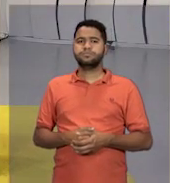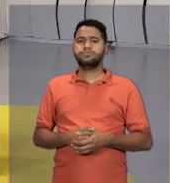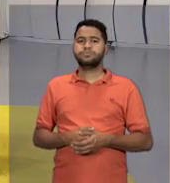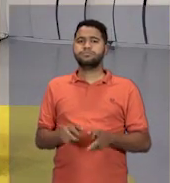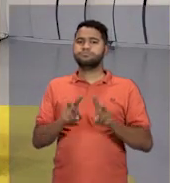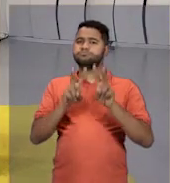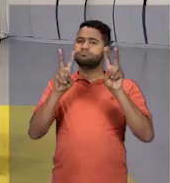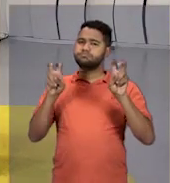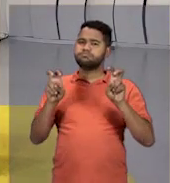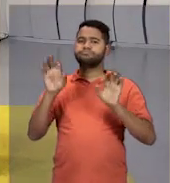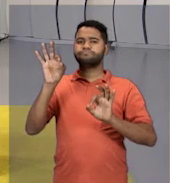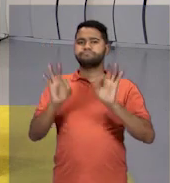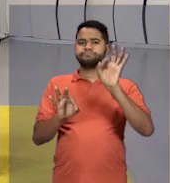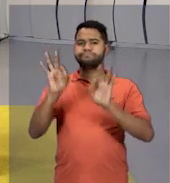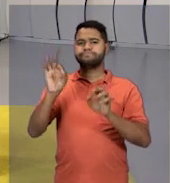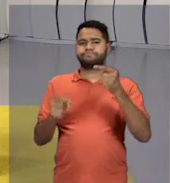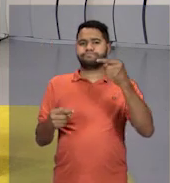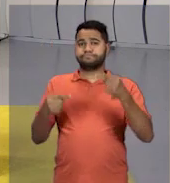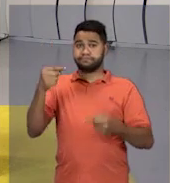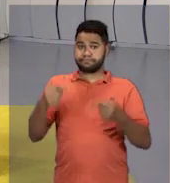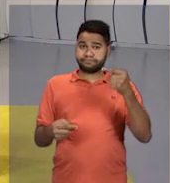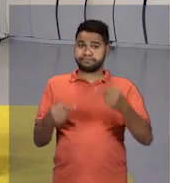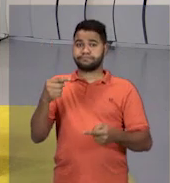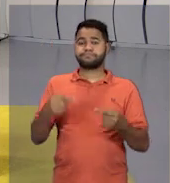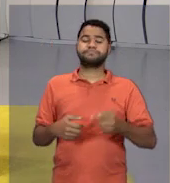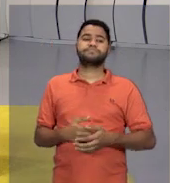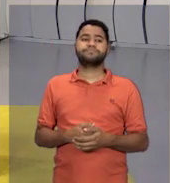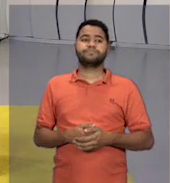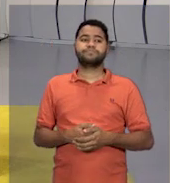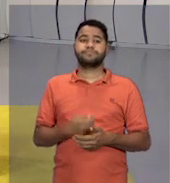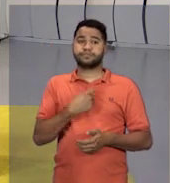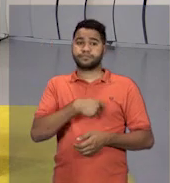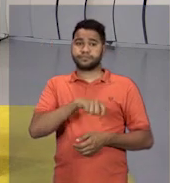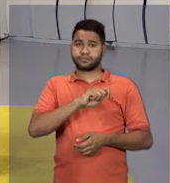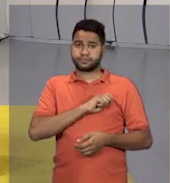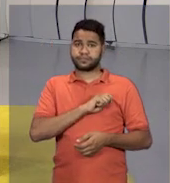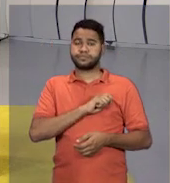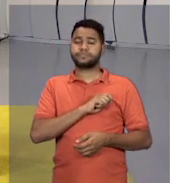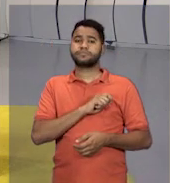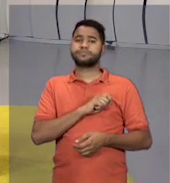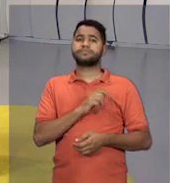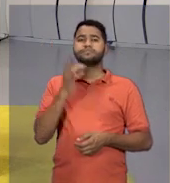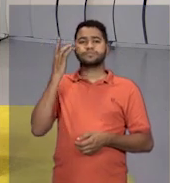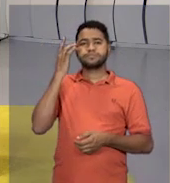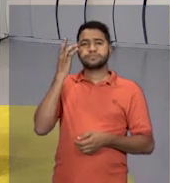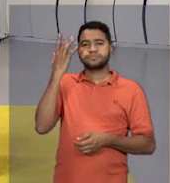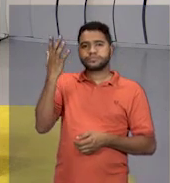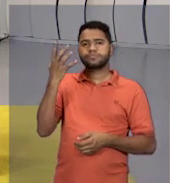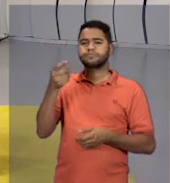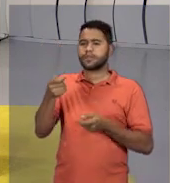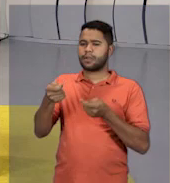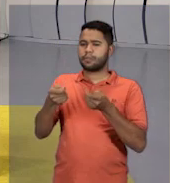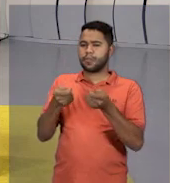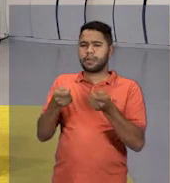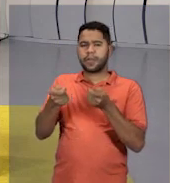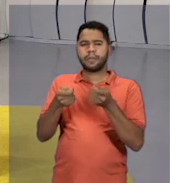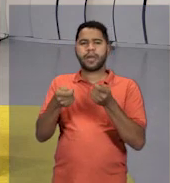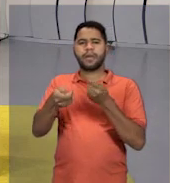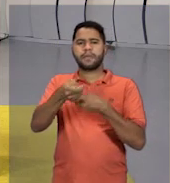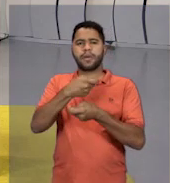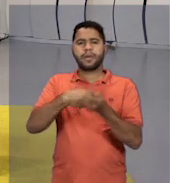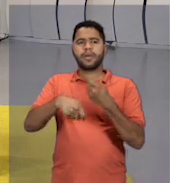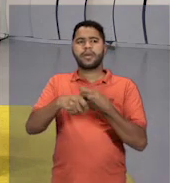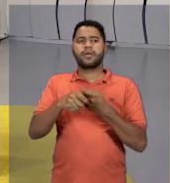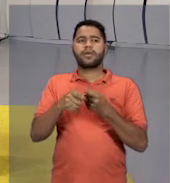Sobre a organização política, esses espanhóis, para facilitar a administração, resolveram